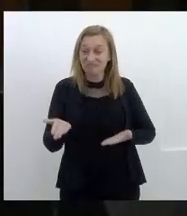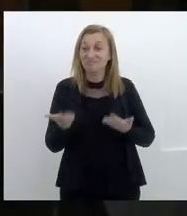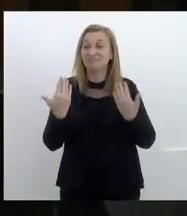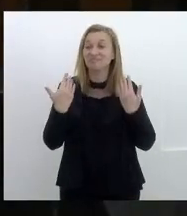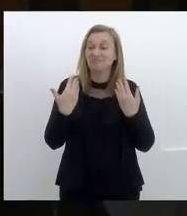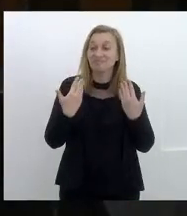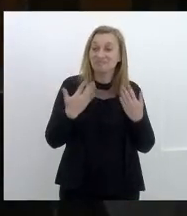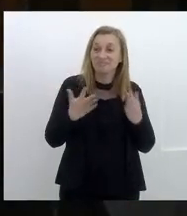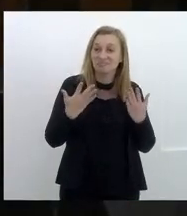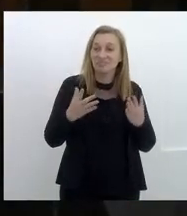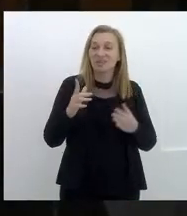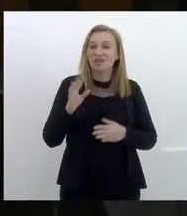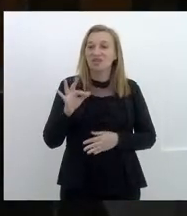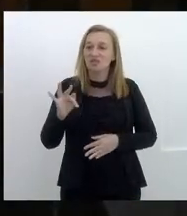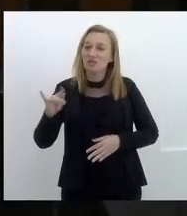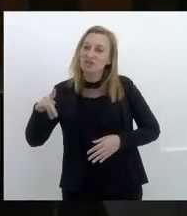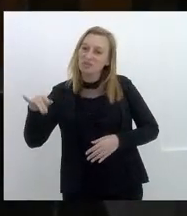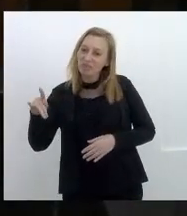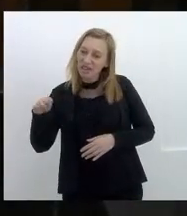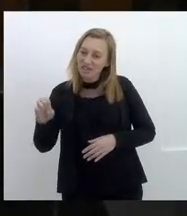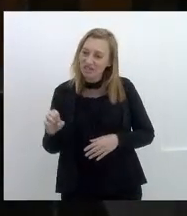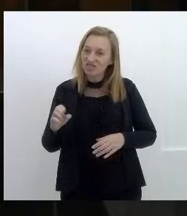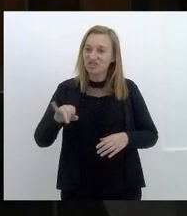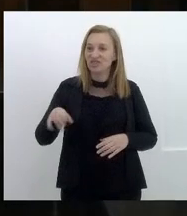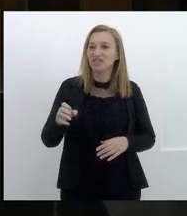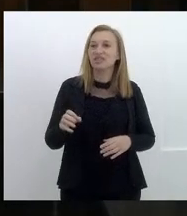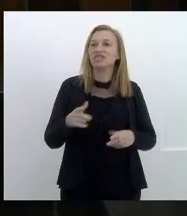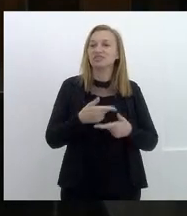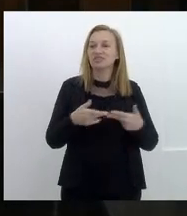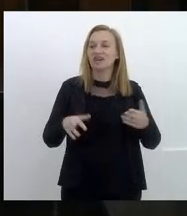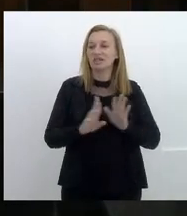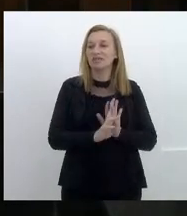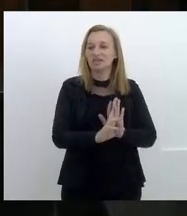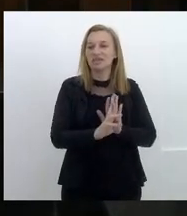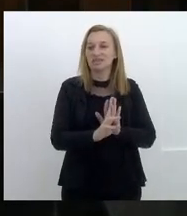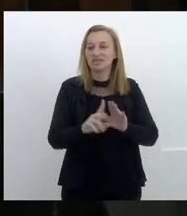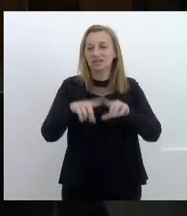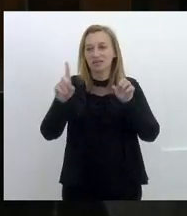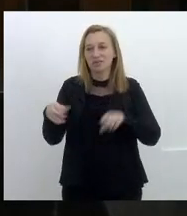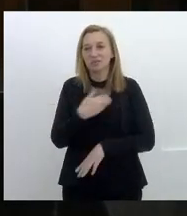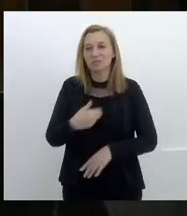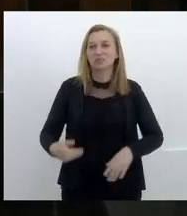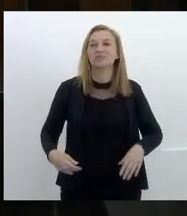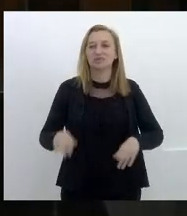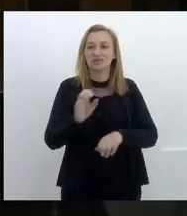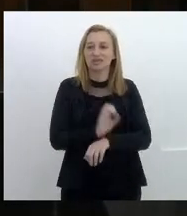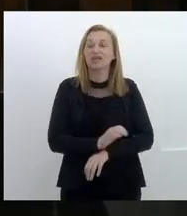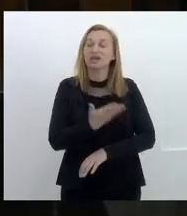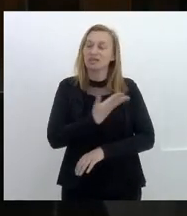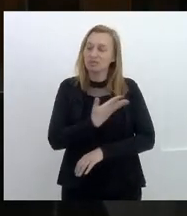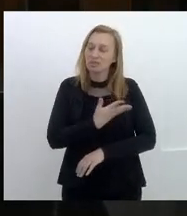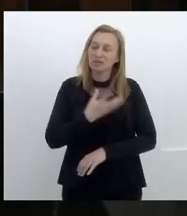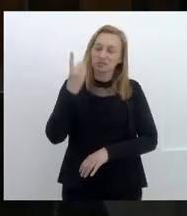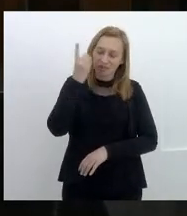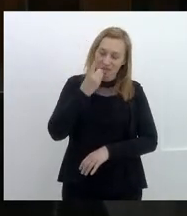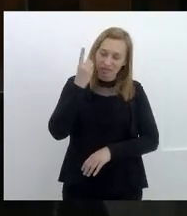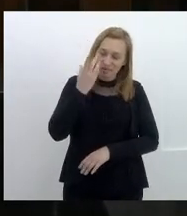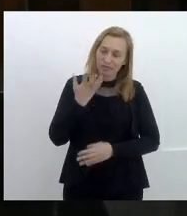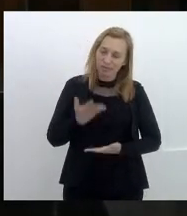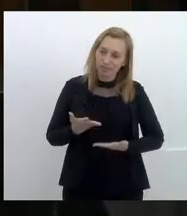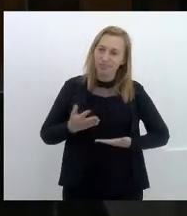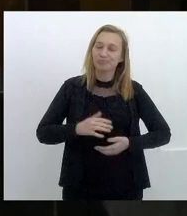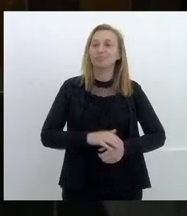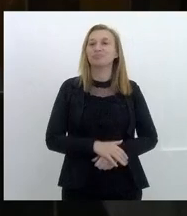aos perde em saúde as diferentes representações de servidores públicos estaduais colegas deputados colegas